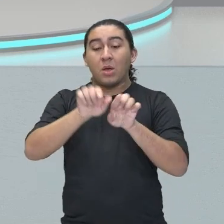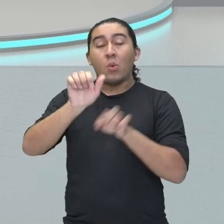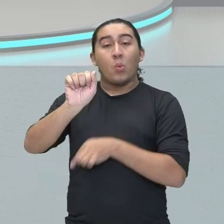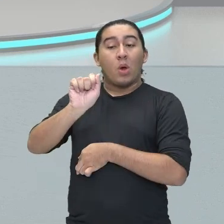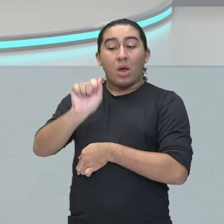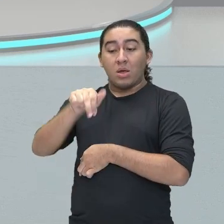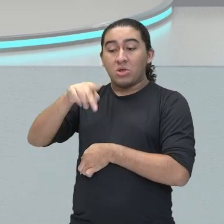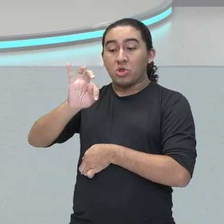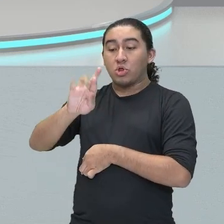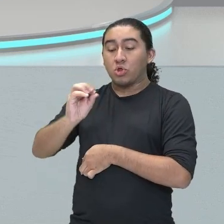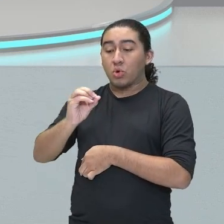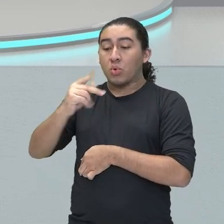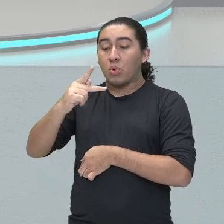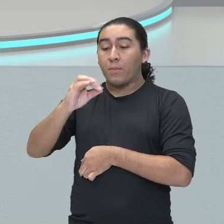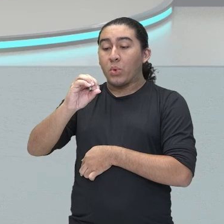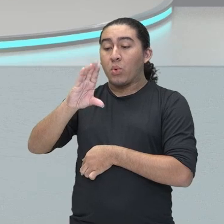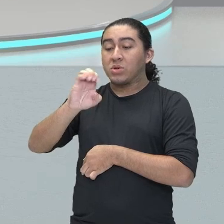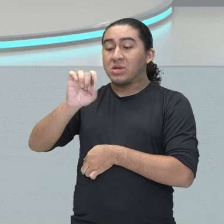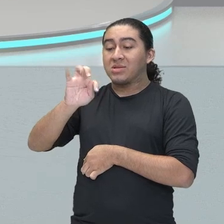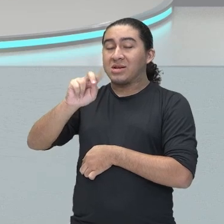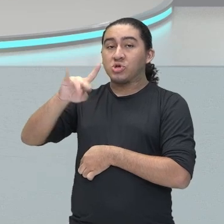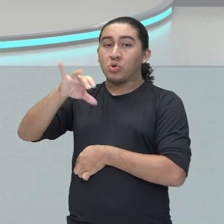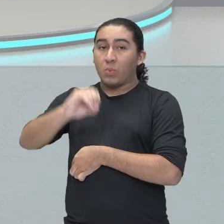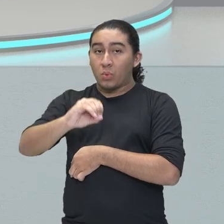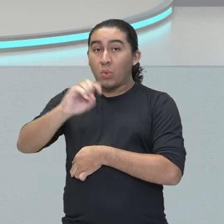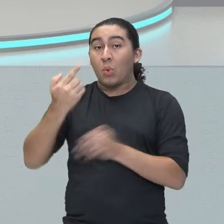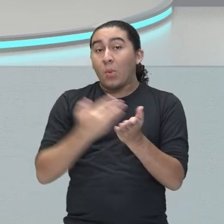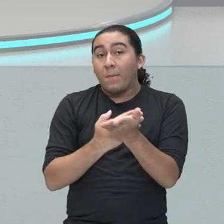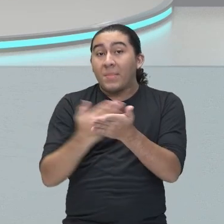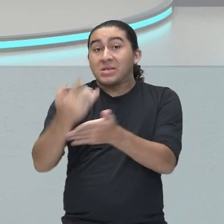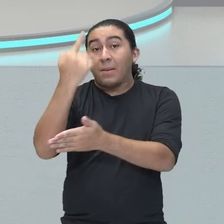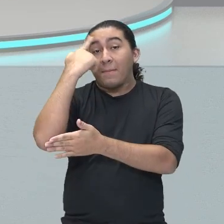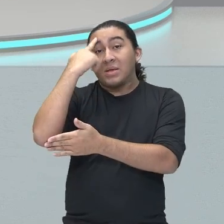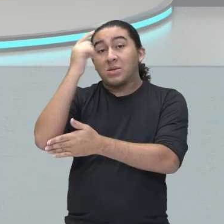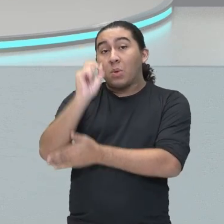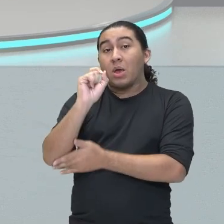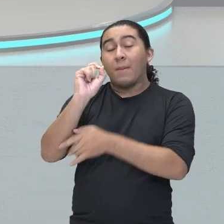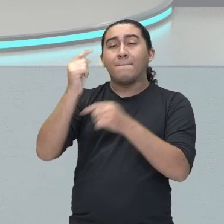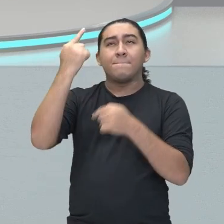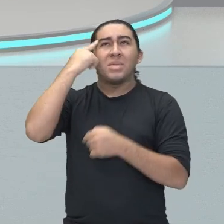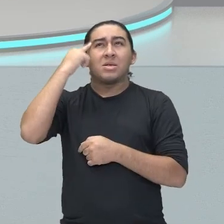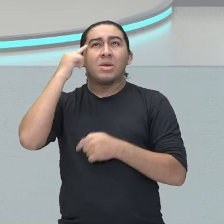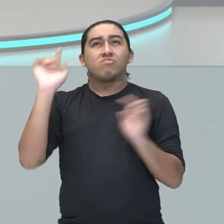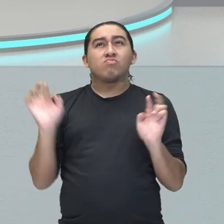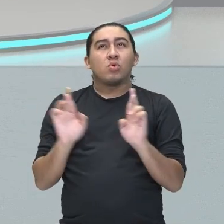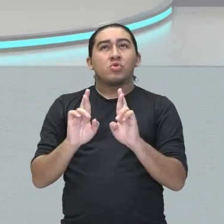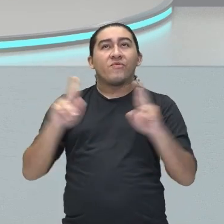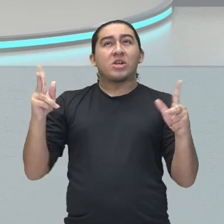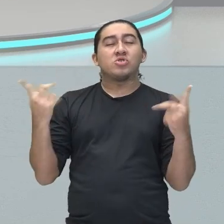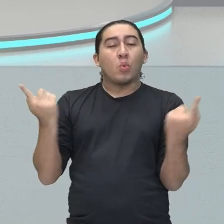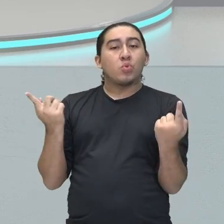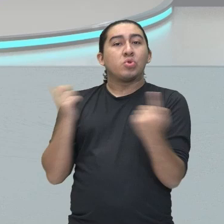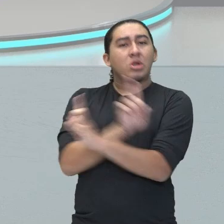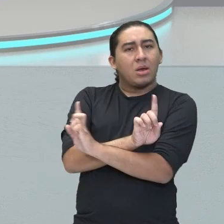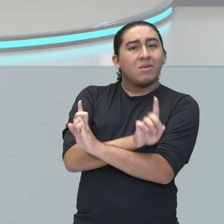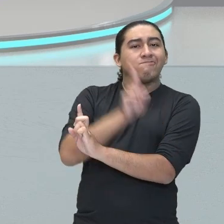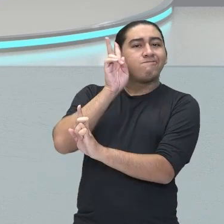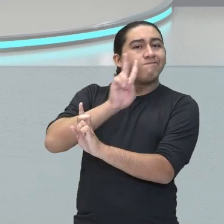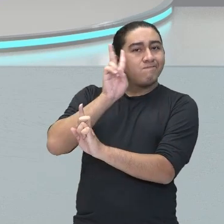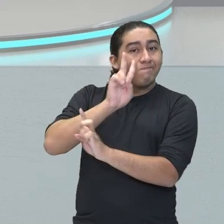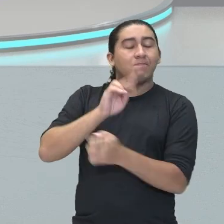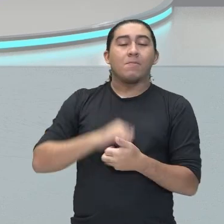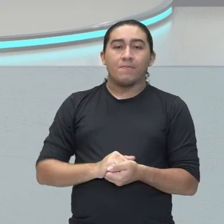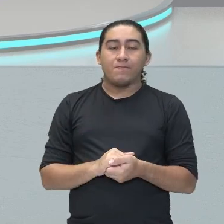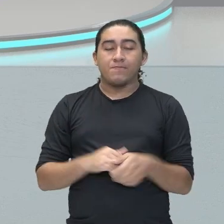as antíteses, pensamentos contrários, bem antagônicos. Vocês viram?